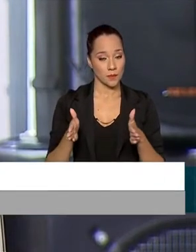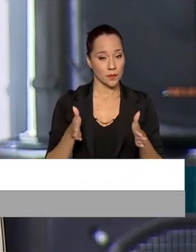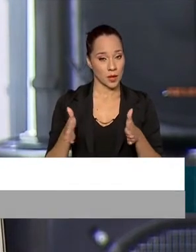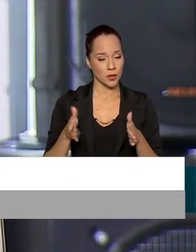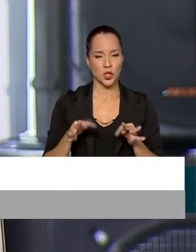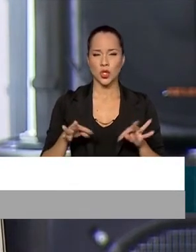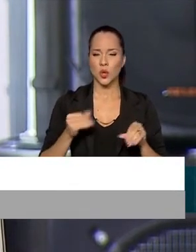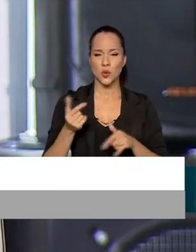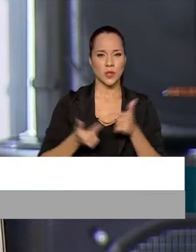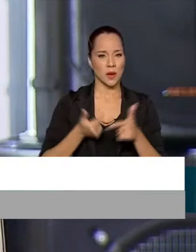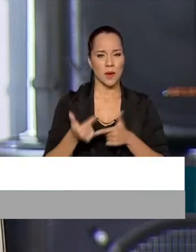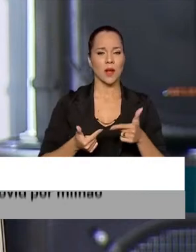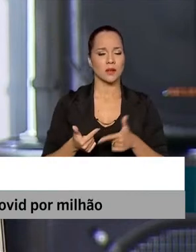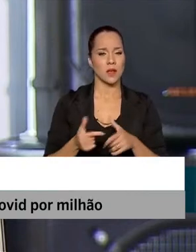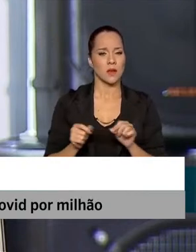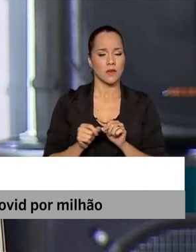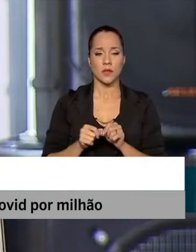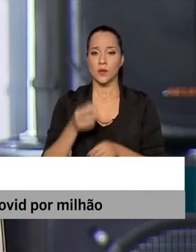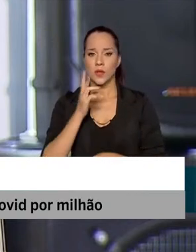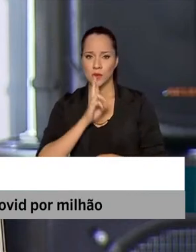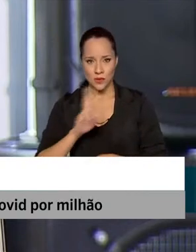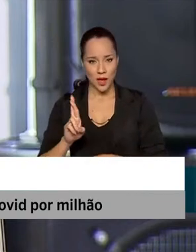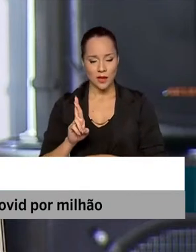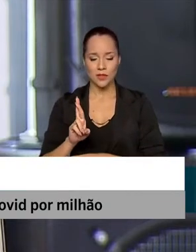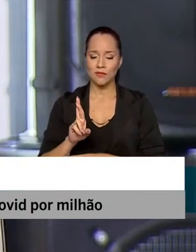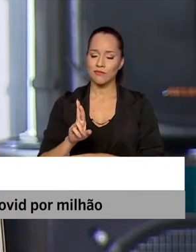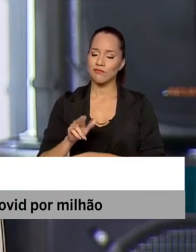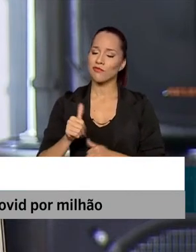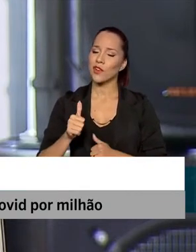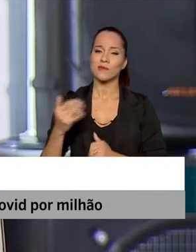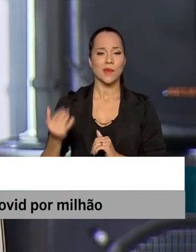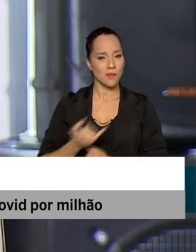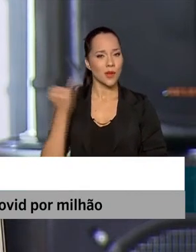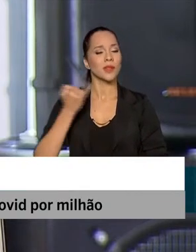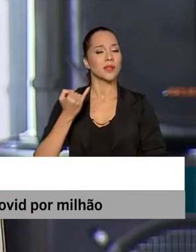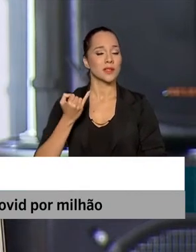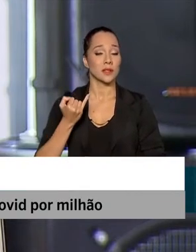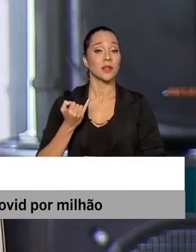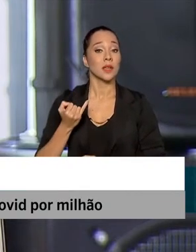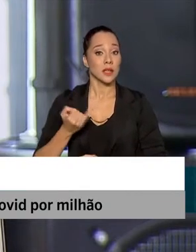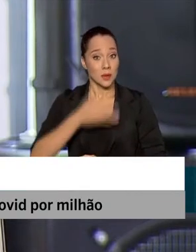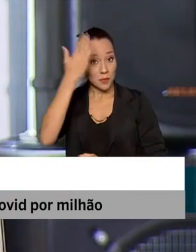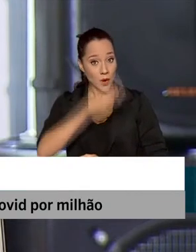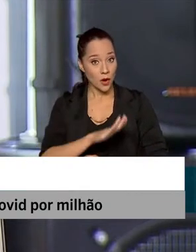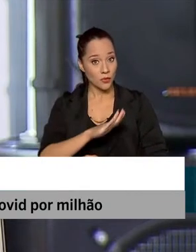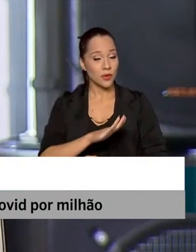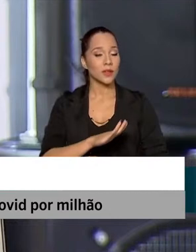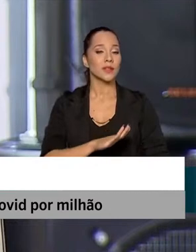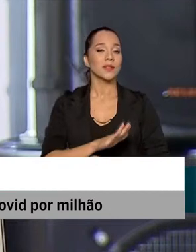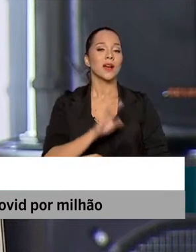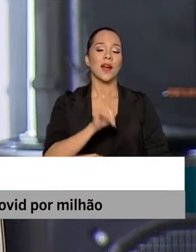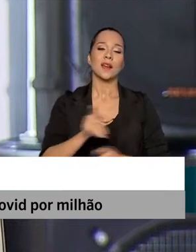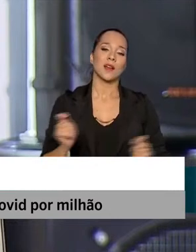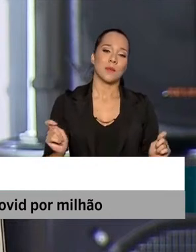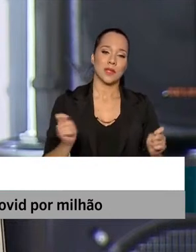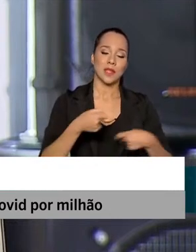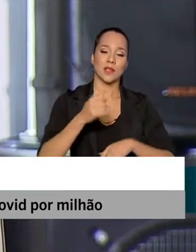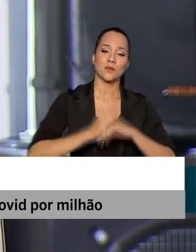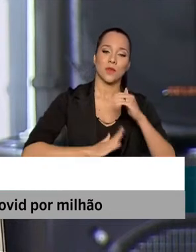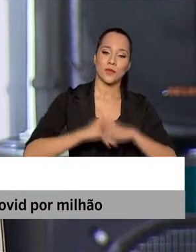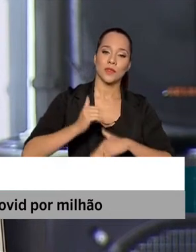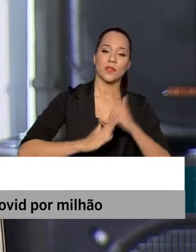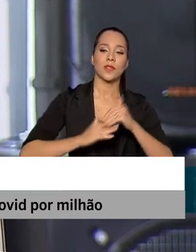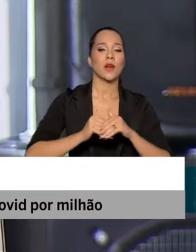as atividades envolvidas, os resultados foram bastante significativos, o que atesta a destacada capacidade